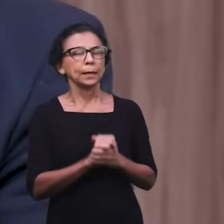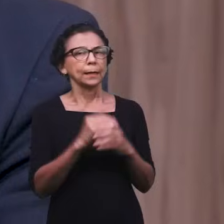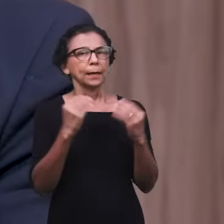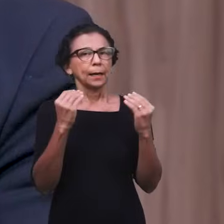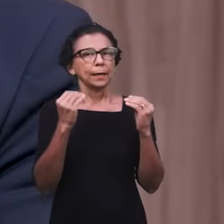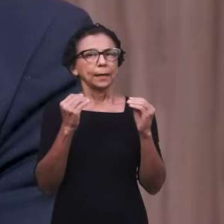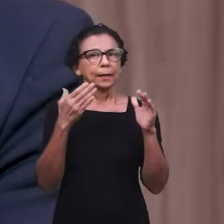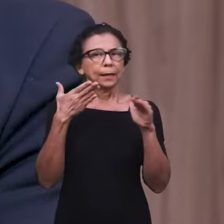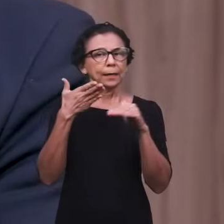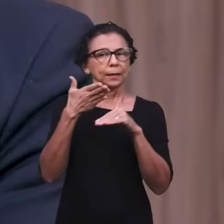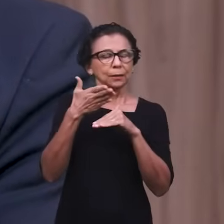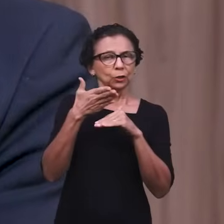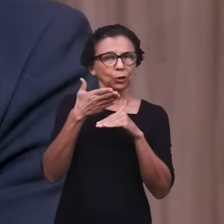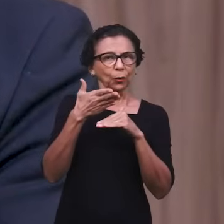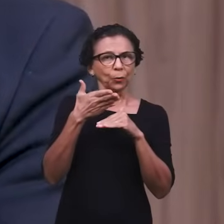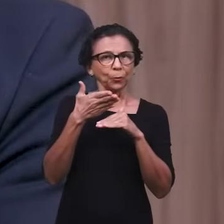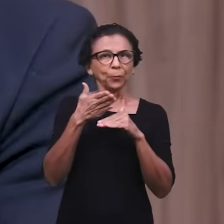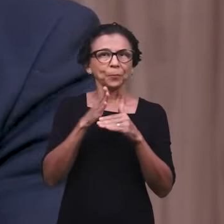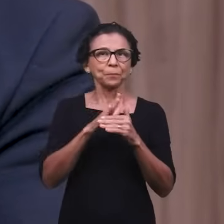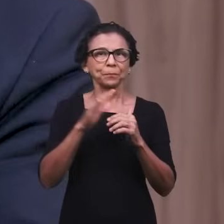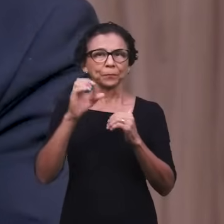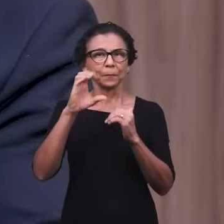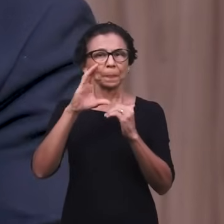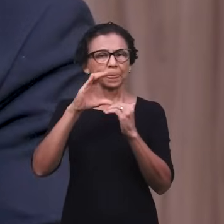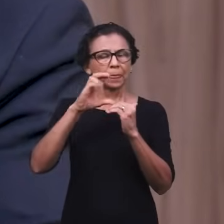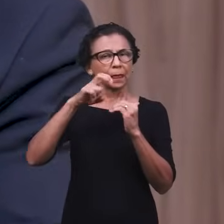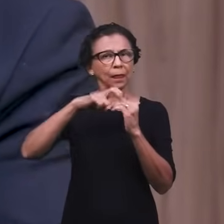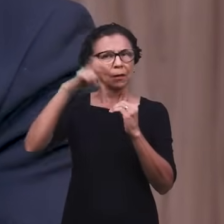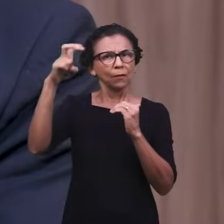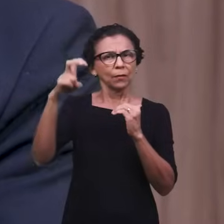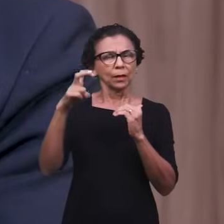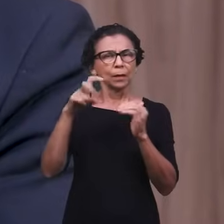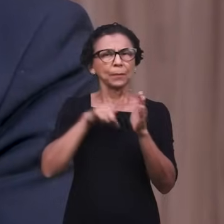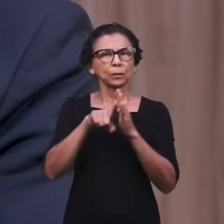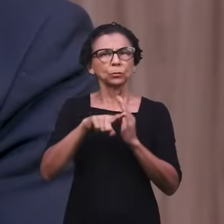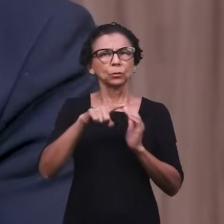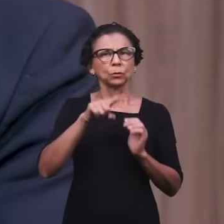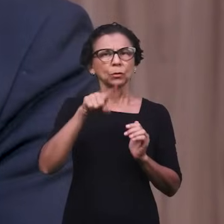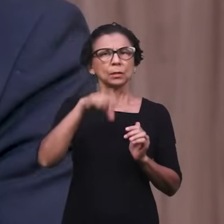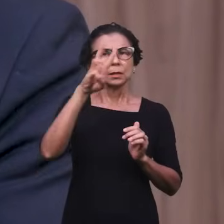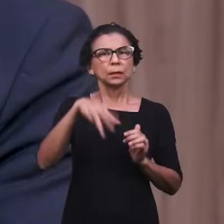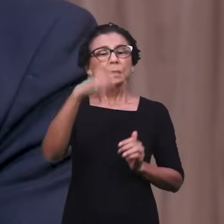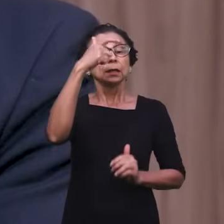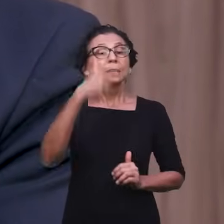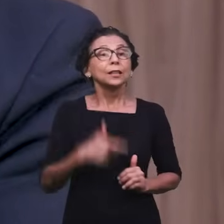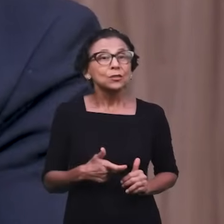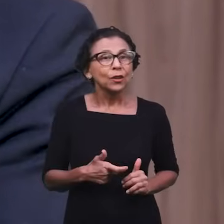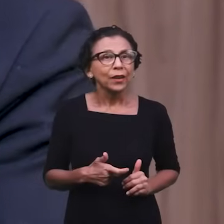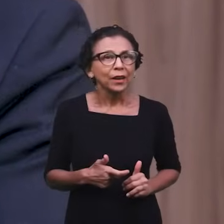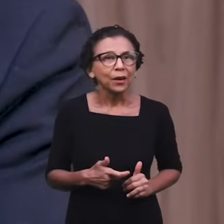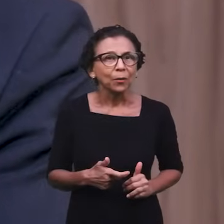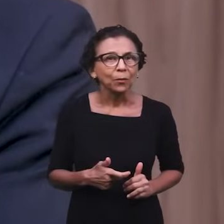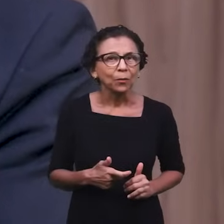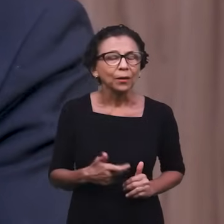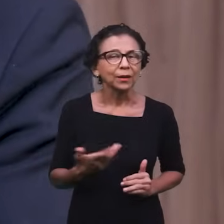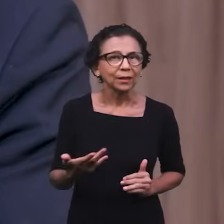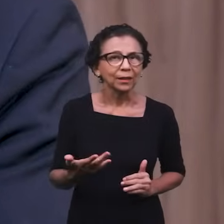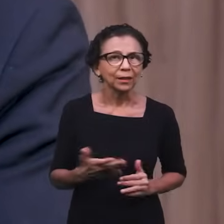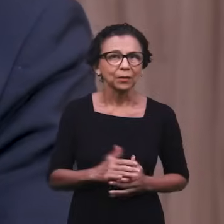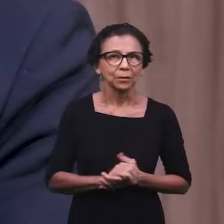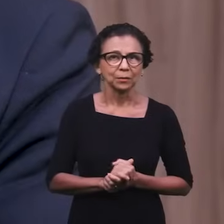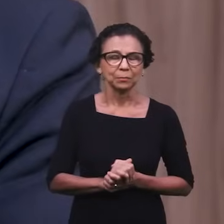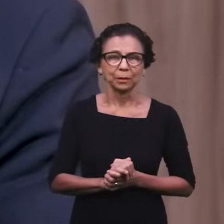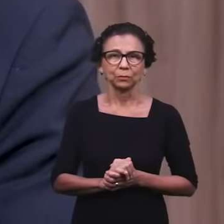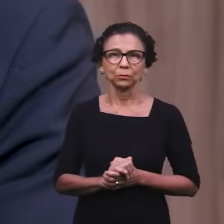pessoa pública, conhecida, né? Certo. E o ChatGPT começou realmente a falar. Geralmente, quando você não é público, você pergunta quem é você, quem é fulano de